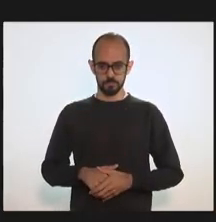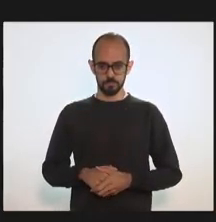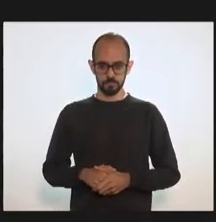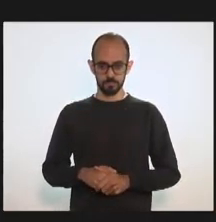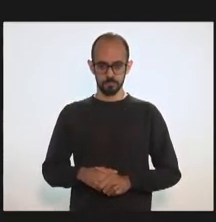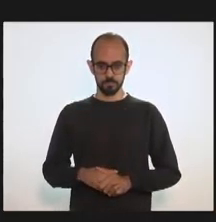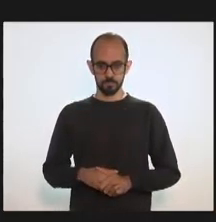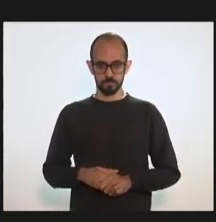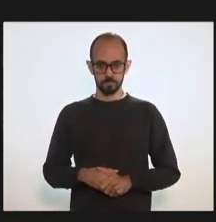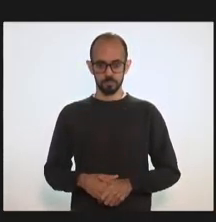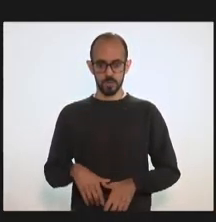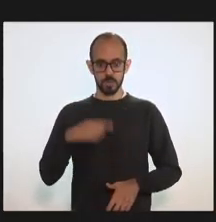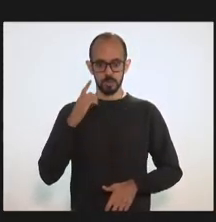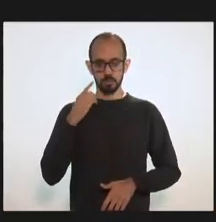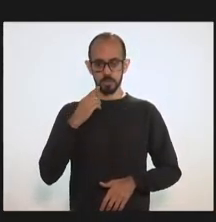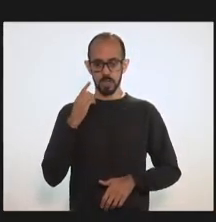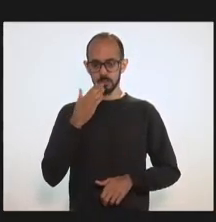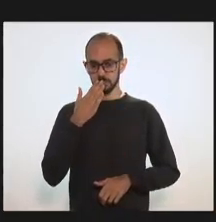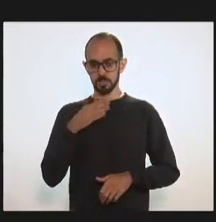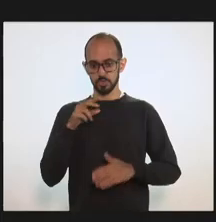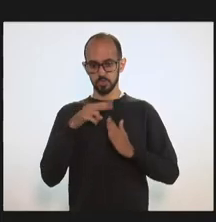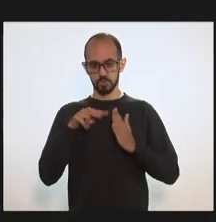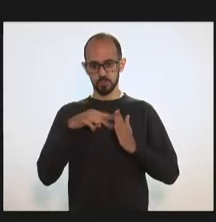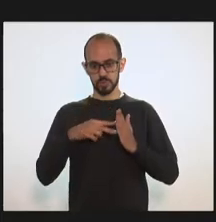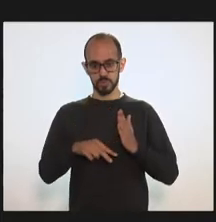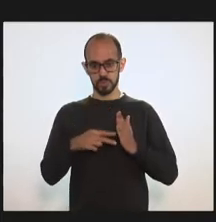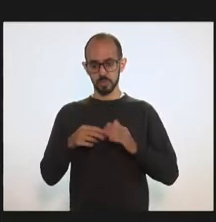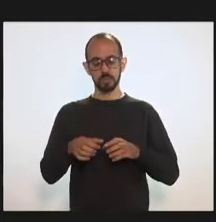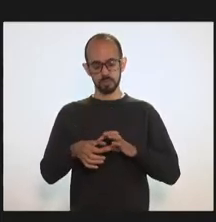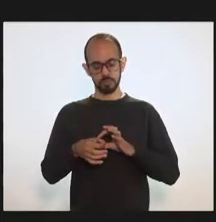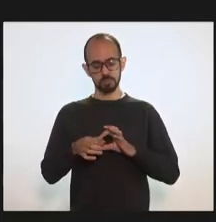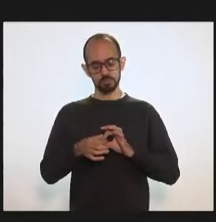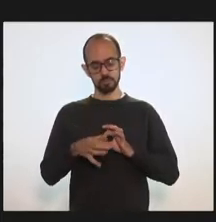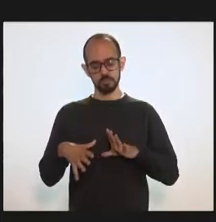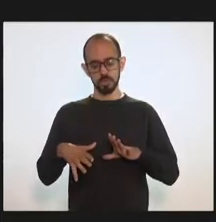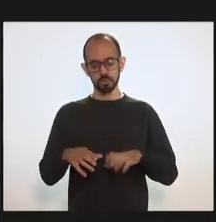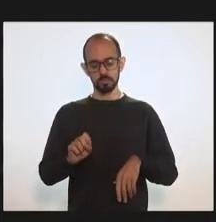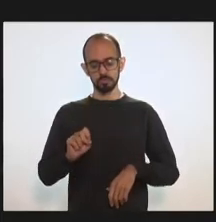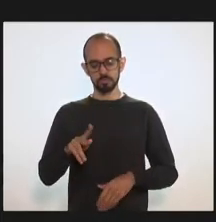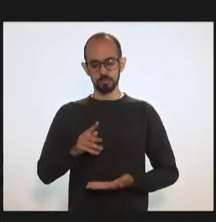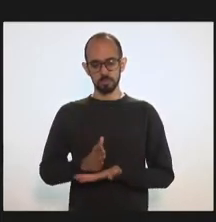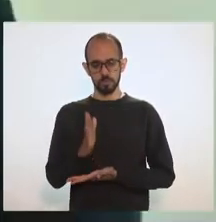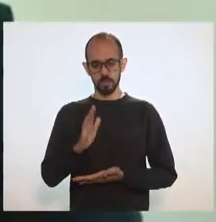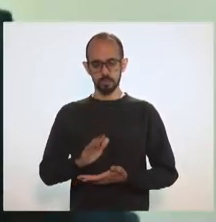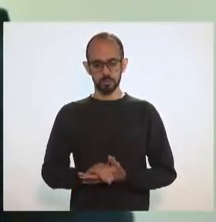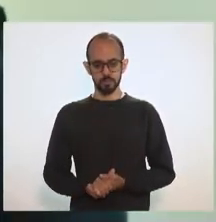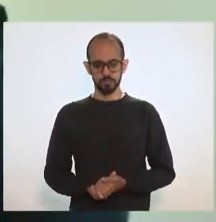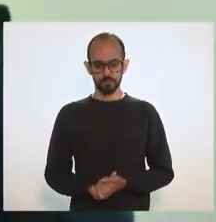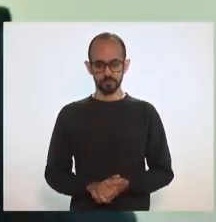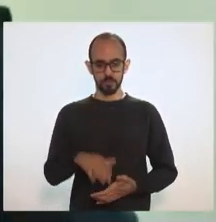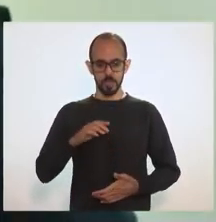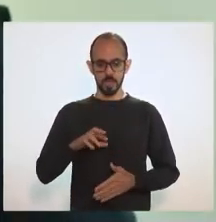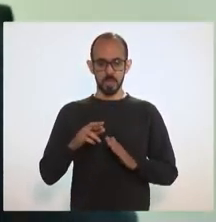Okay. Portanto, a discussão é se seria a mesma anexação ou não, por isso eu peço uma sessão, uma única sessão para